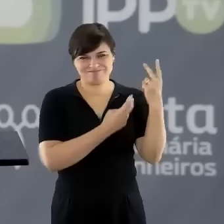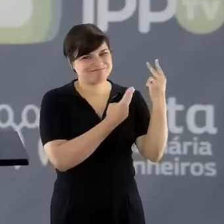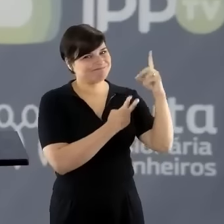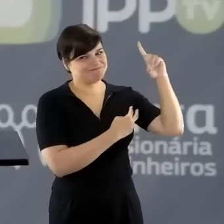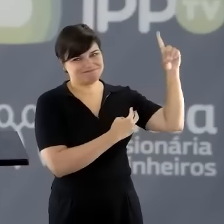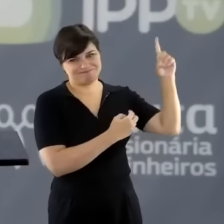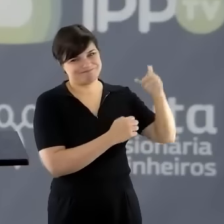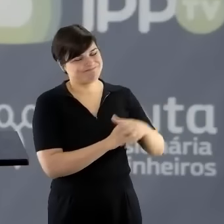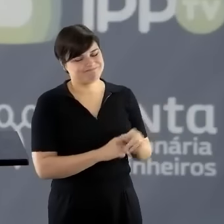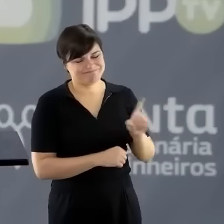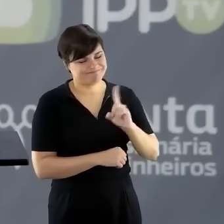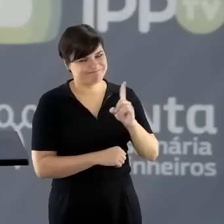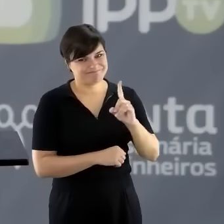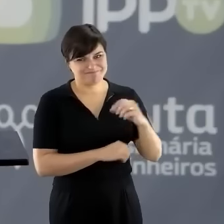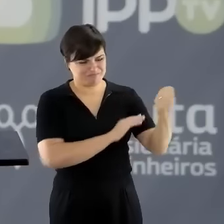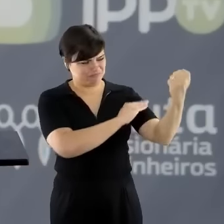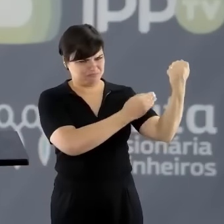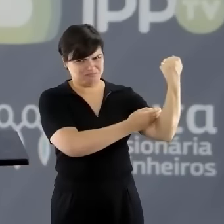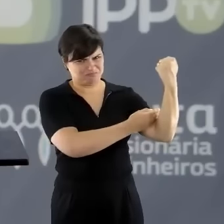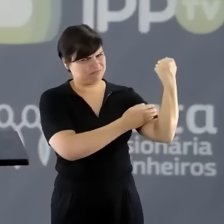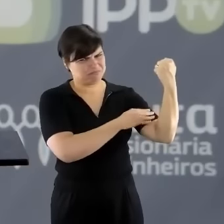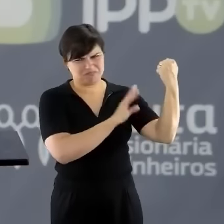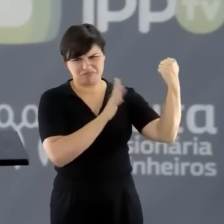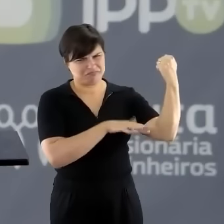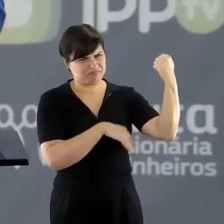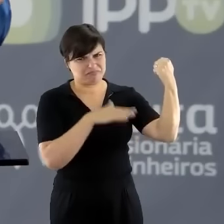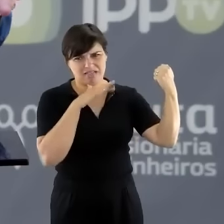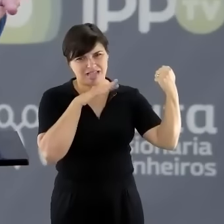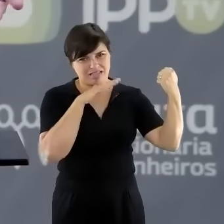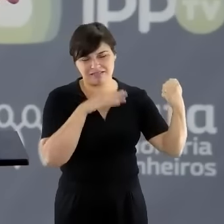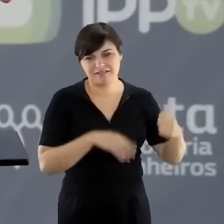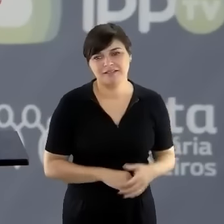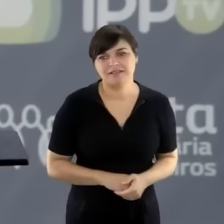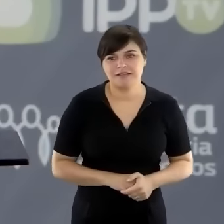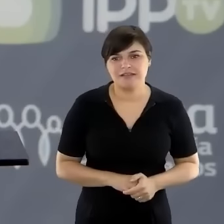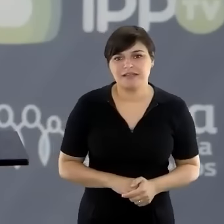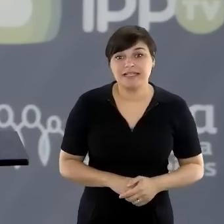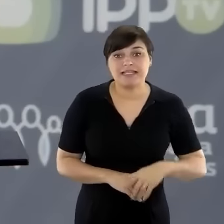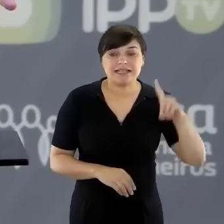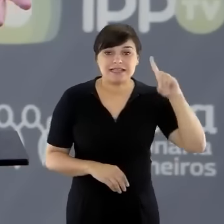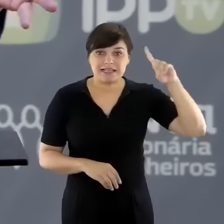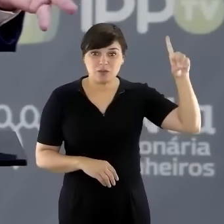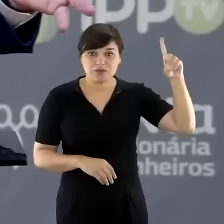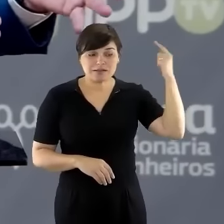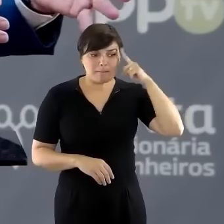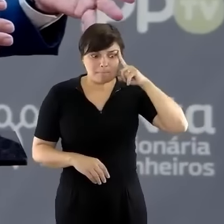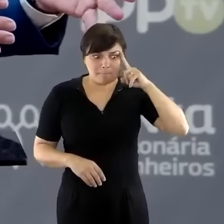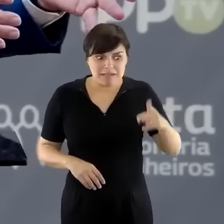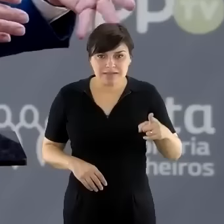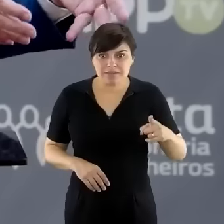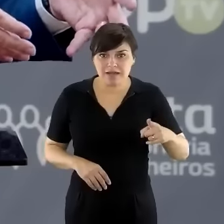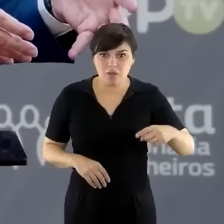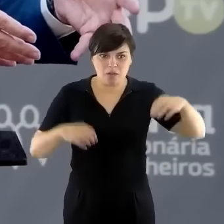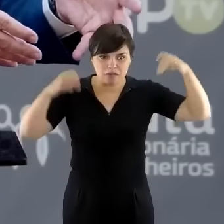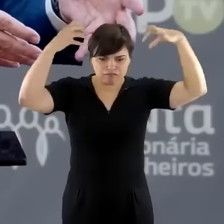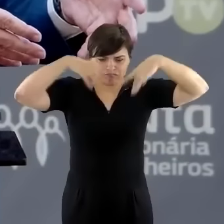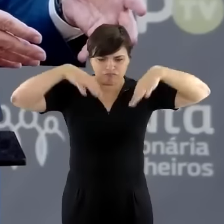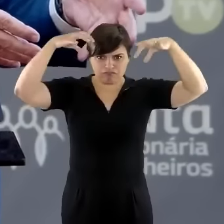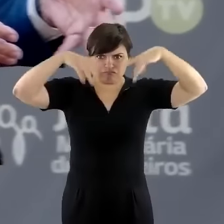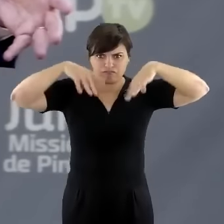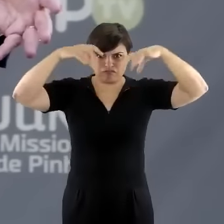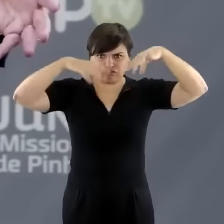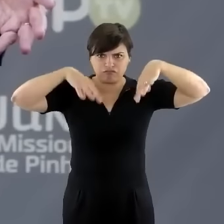manda uma tempestade e o navio em que Jonas estava e até dormia no